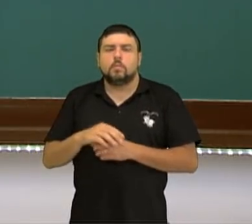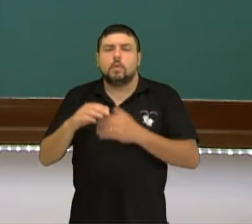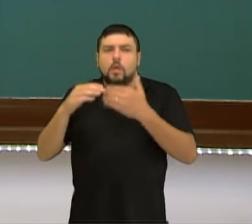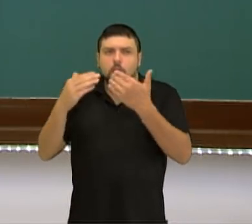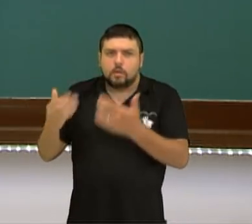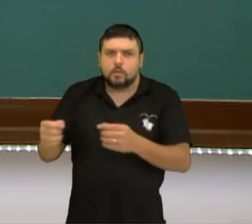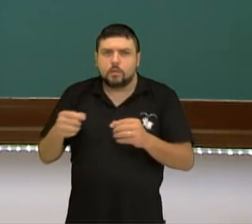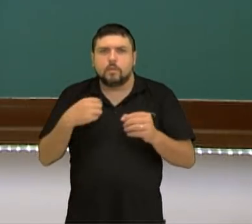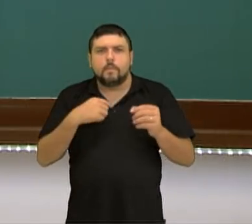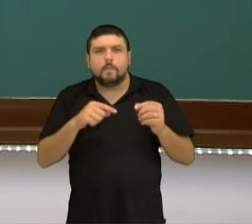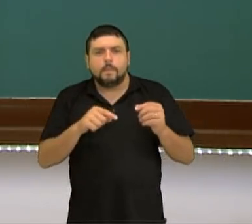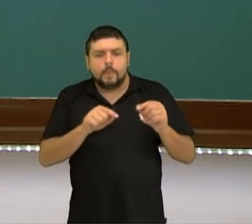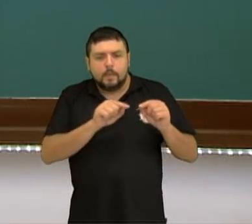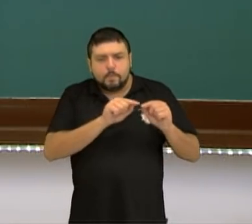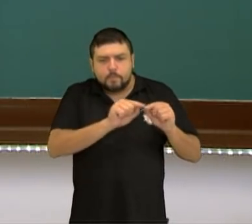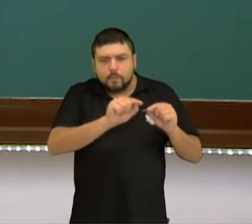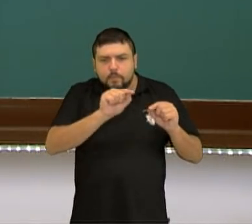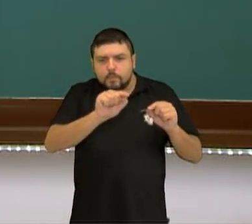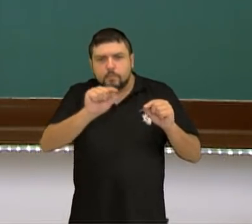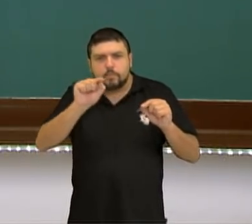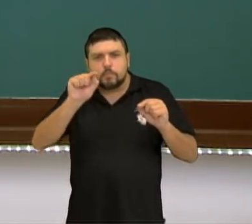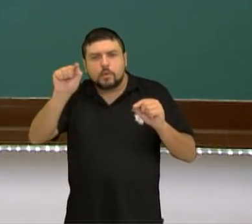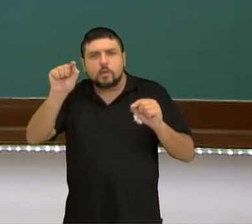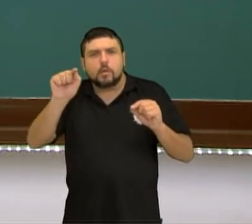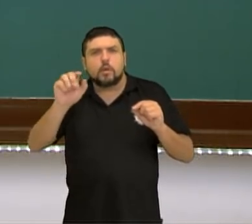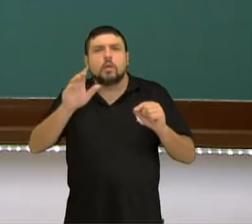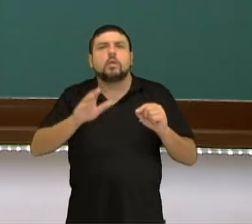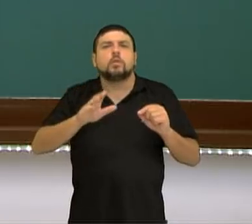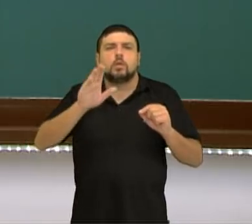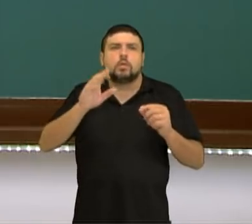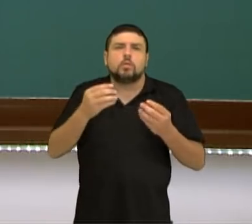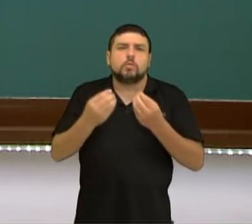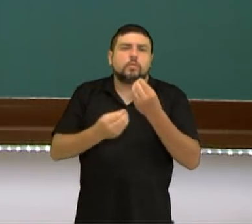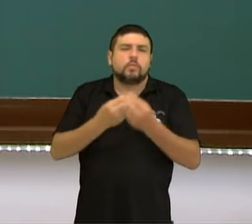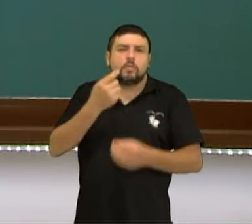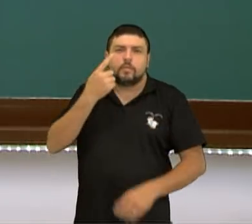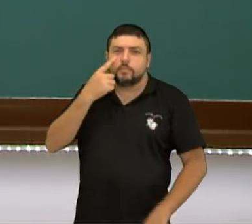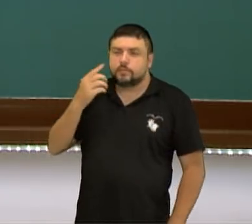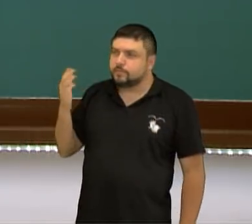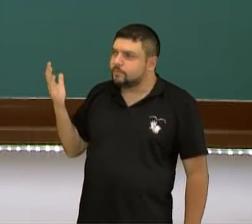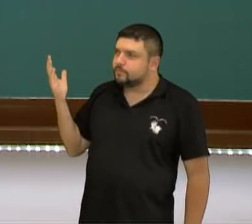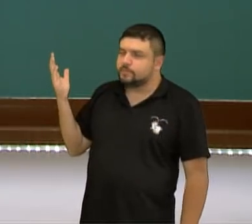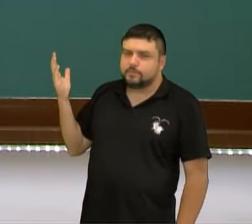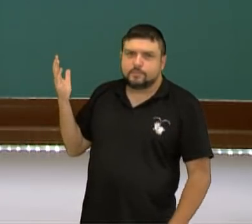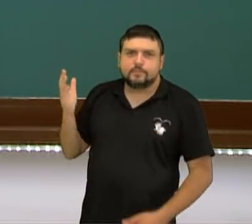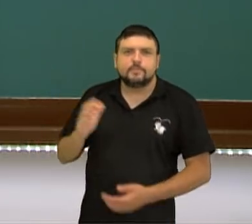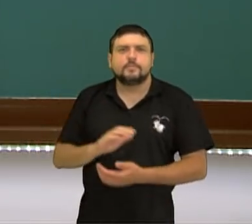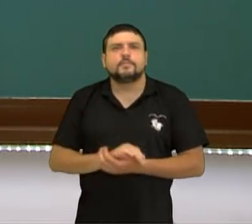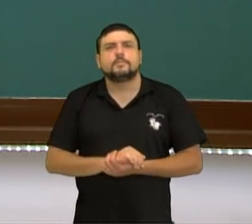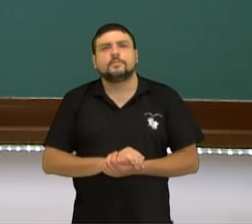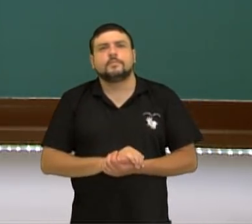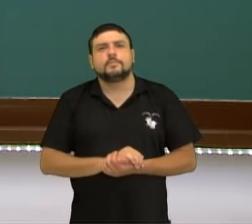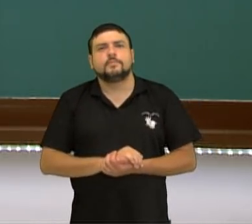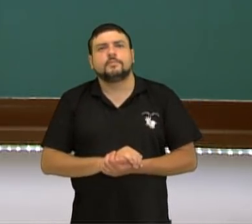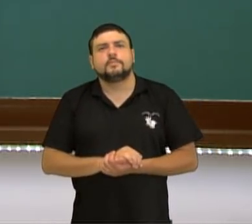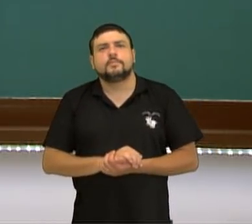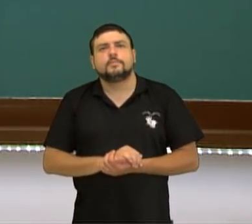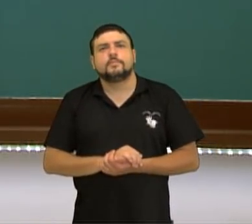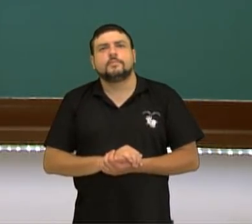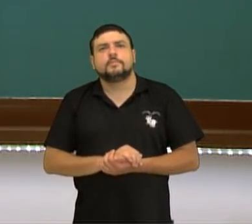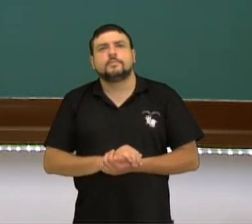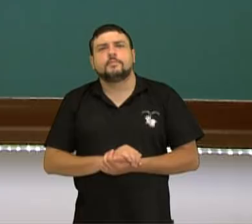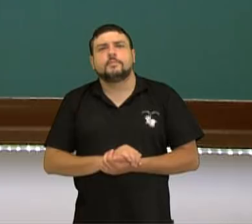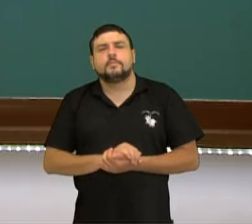já identificou o traçado desse gráfico. Ele vai representar uma reta, né? Então, funções que